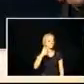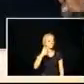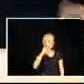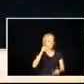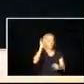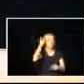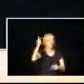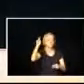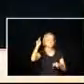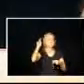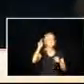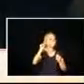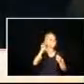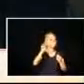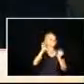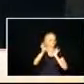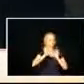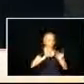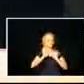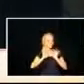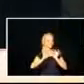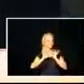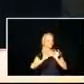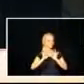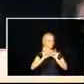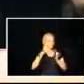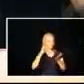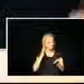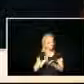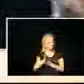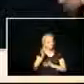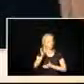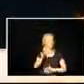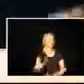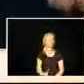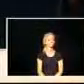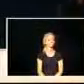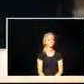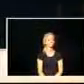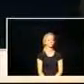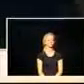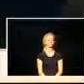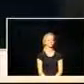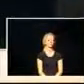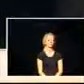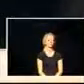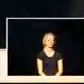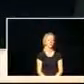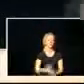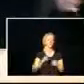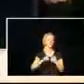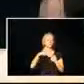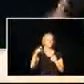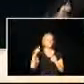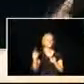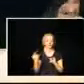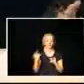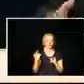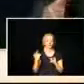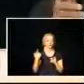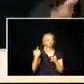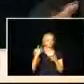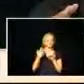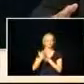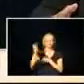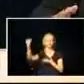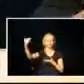seja tramitado e ser votado nesta casa. Mas enquanto isso não acontecer, nós vereadores aqui